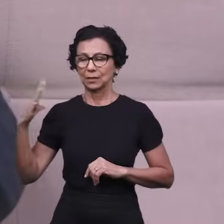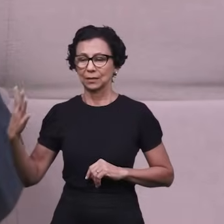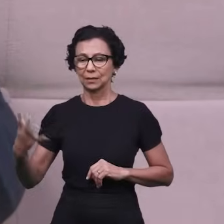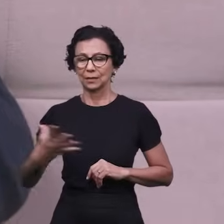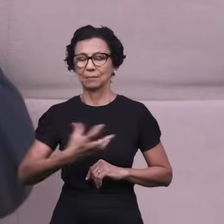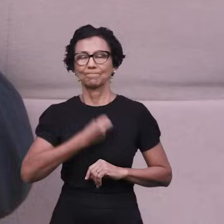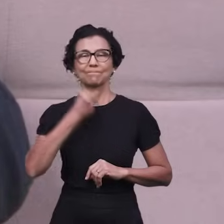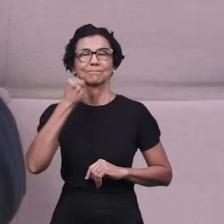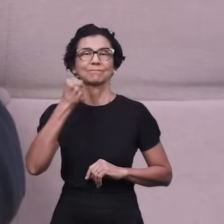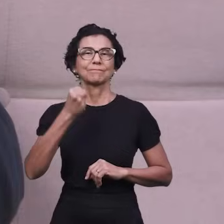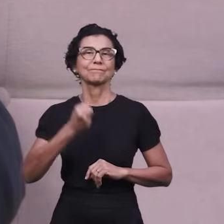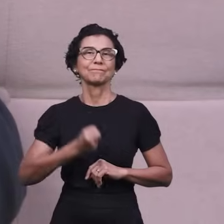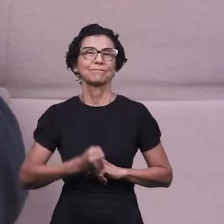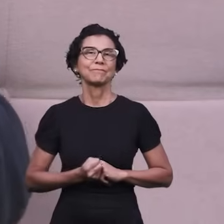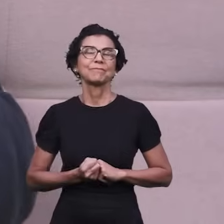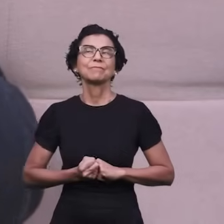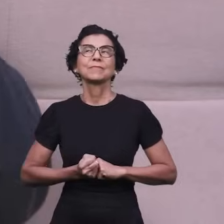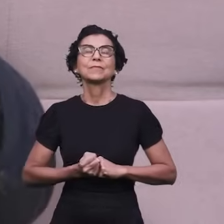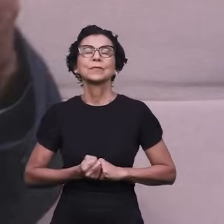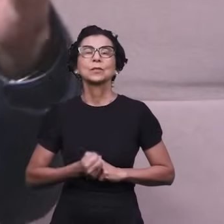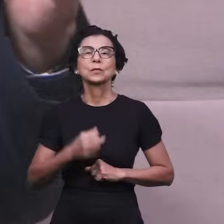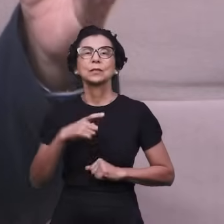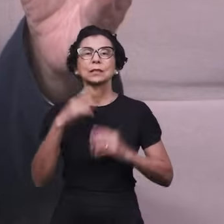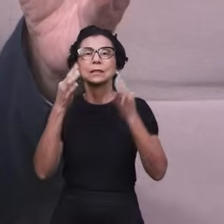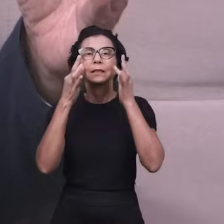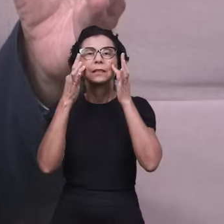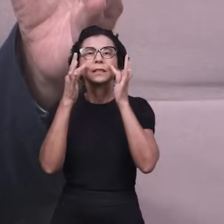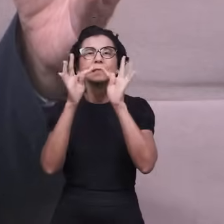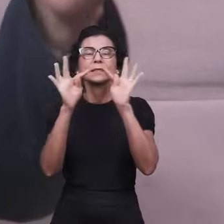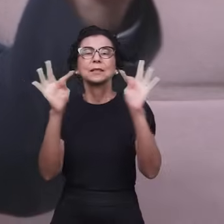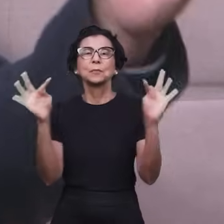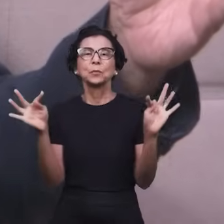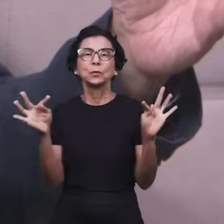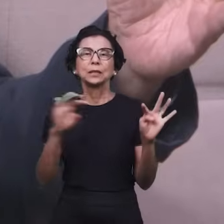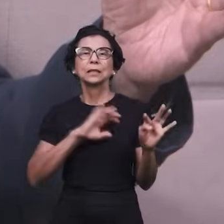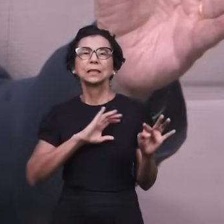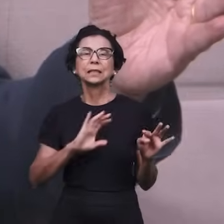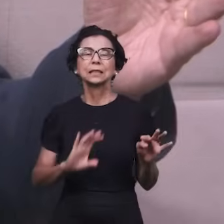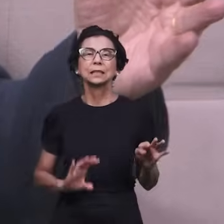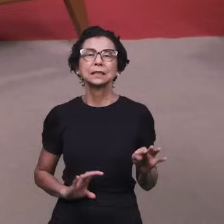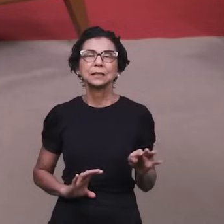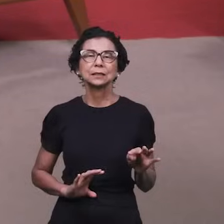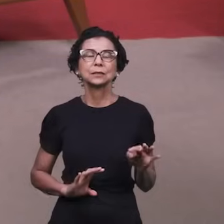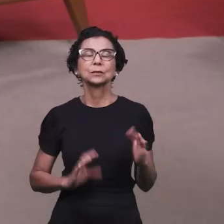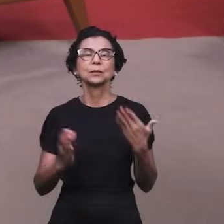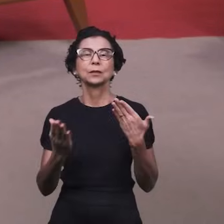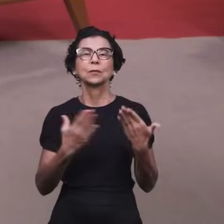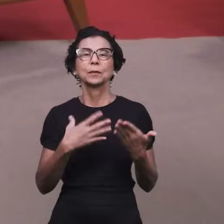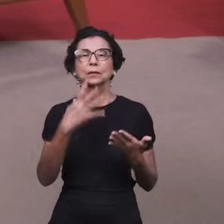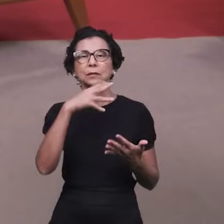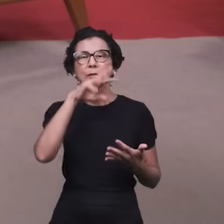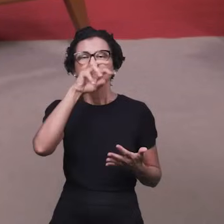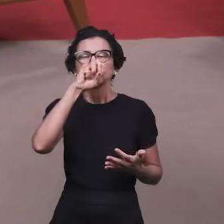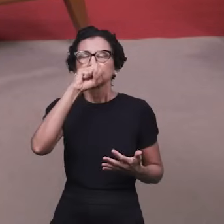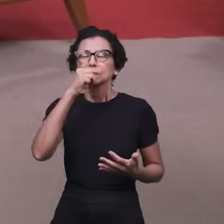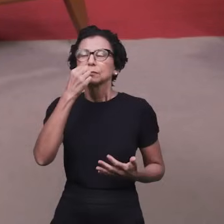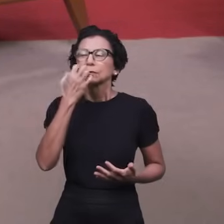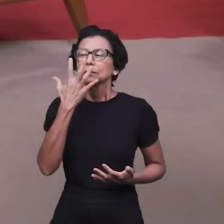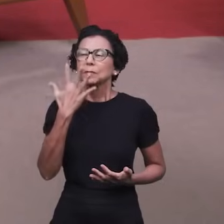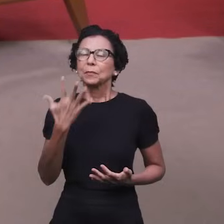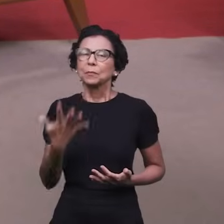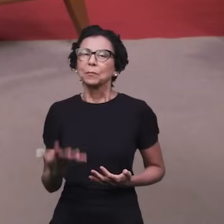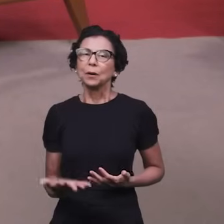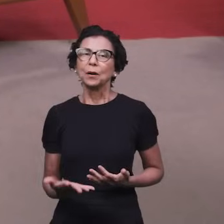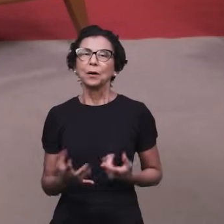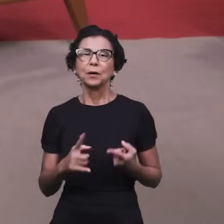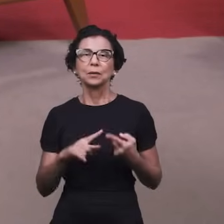então ela exala o bom cheiro de Cristo. Amém. Que é o perfume da salvação,